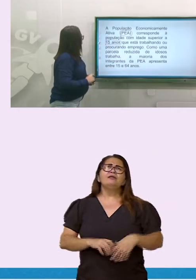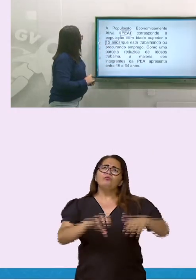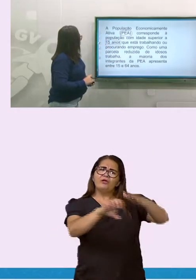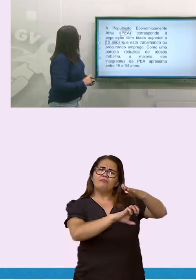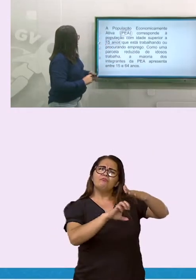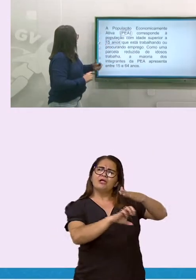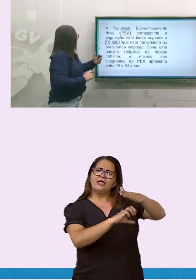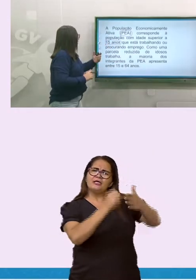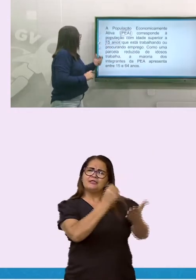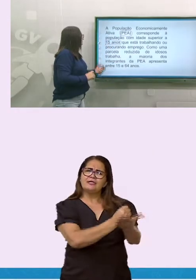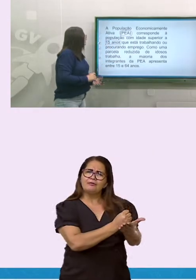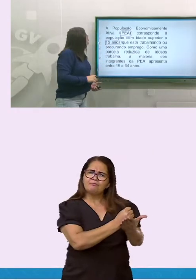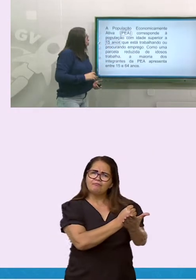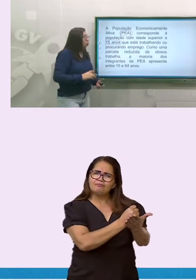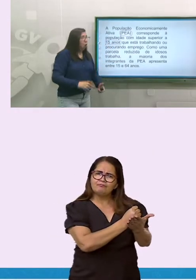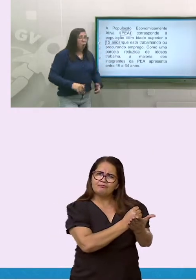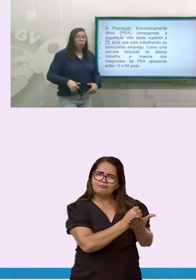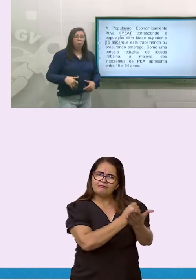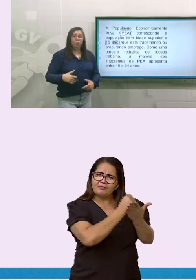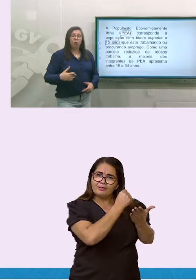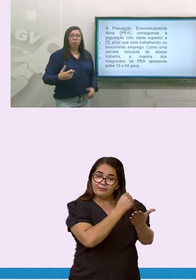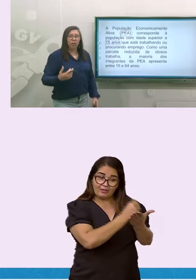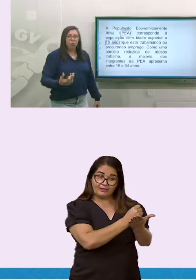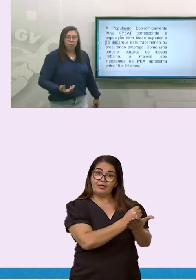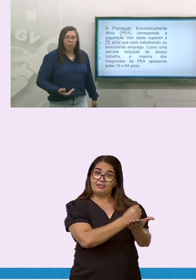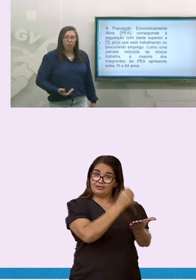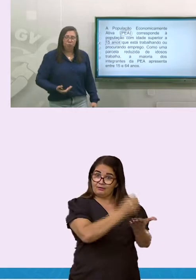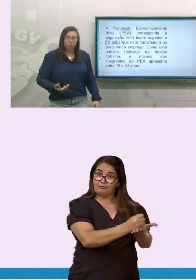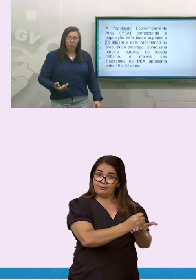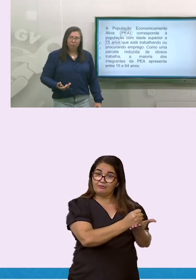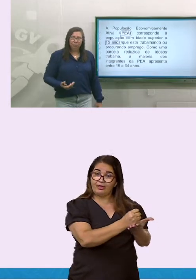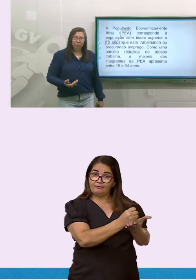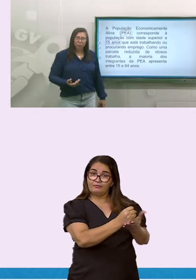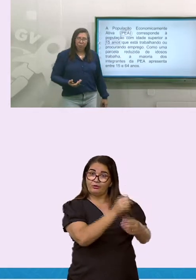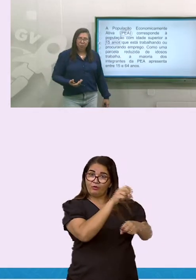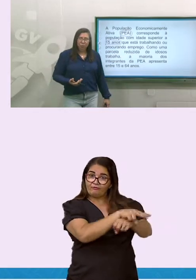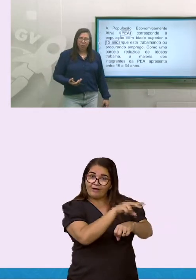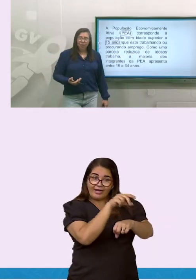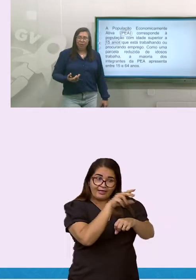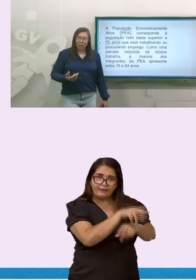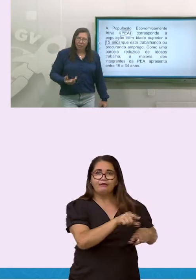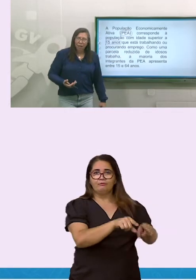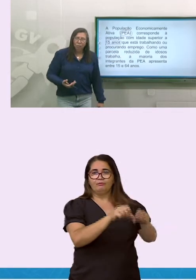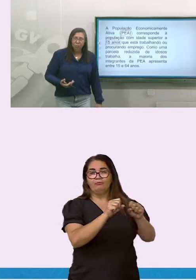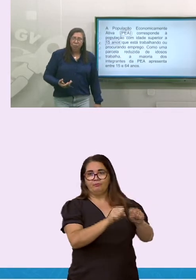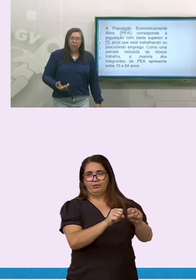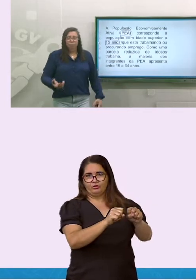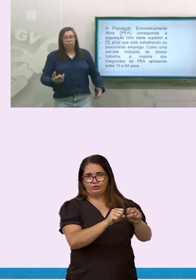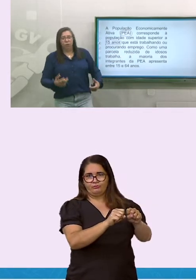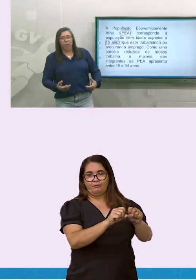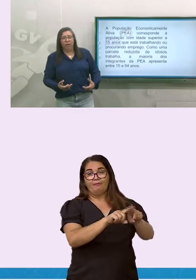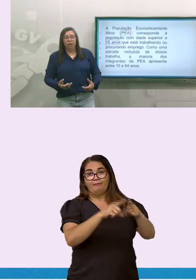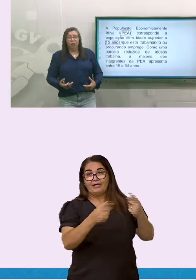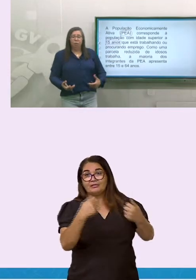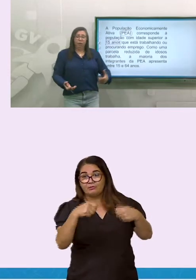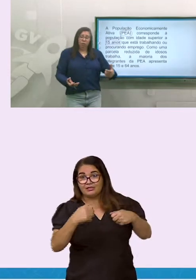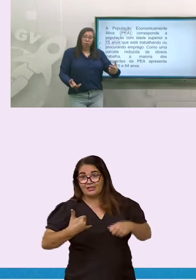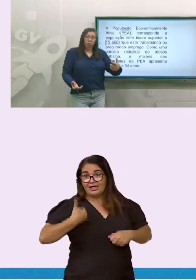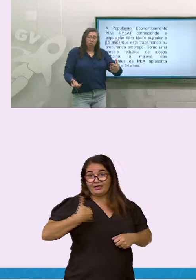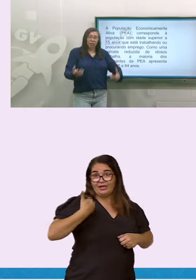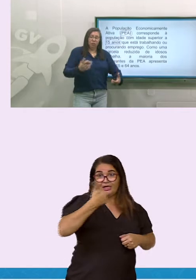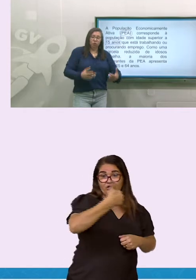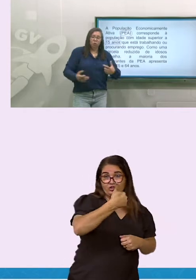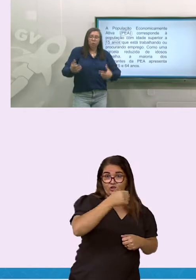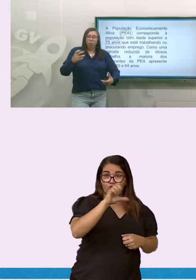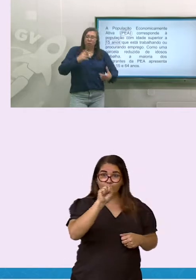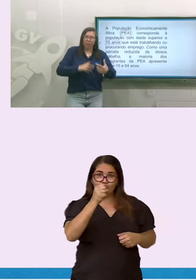anos, que está trabalhando ou procurando emprego. Tá certo? Por quê? Porque quando